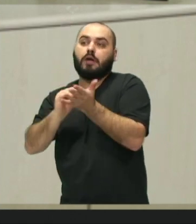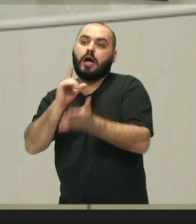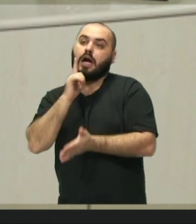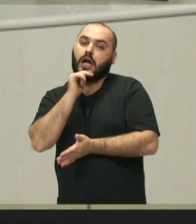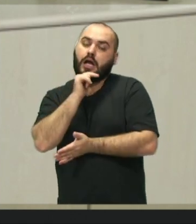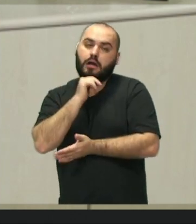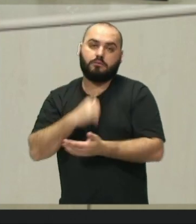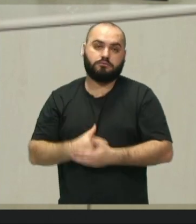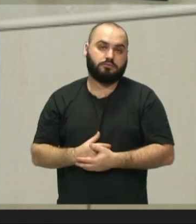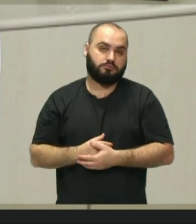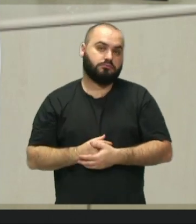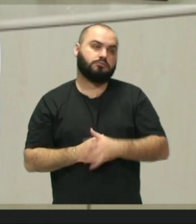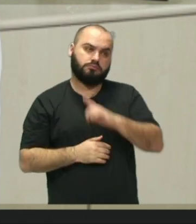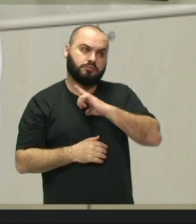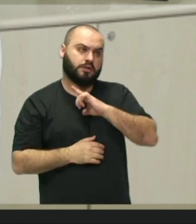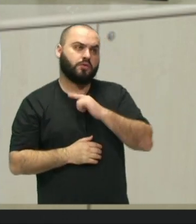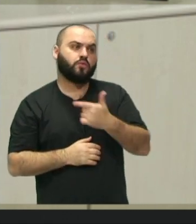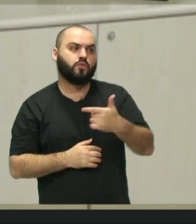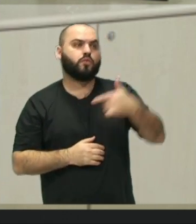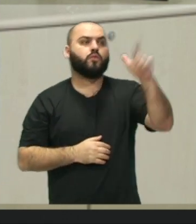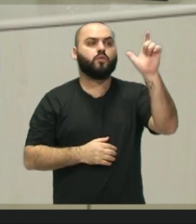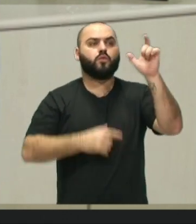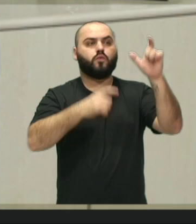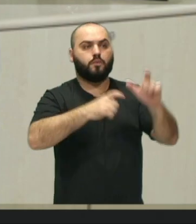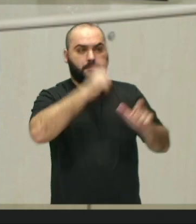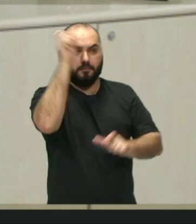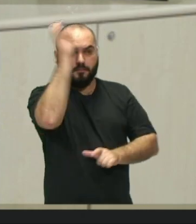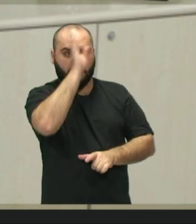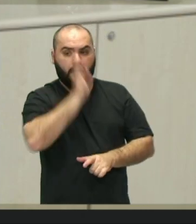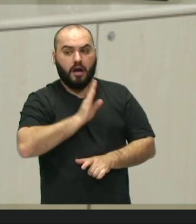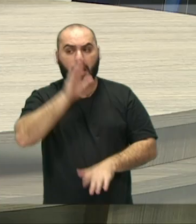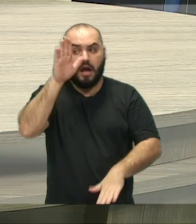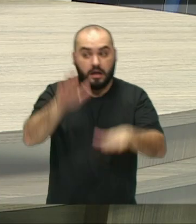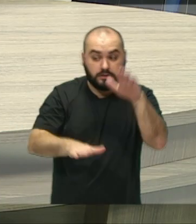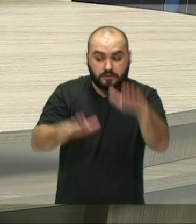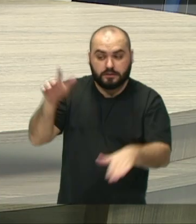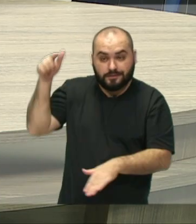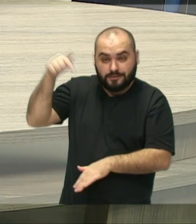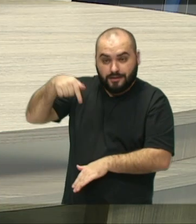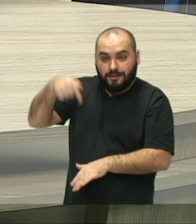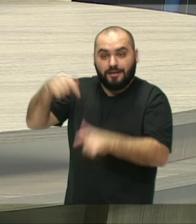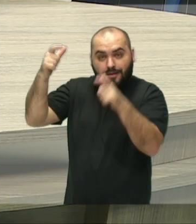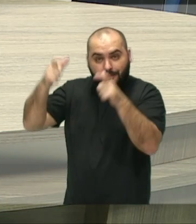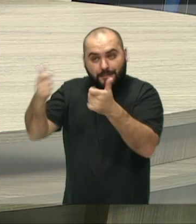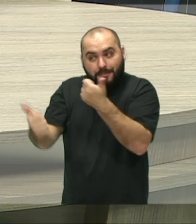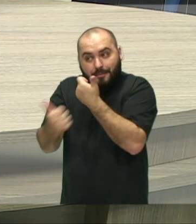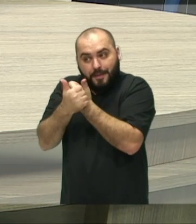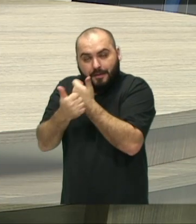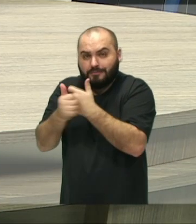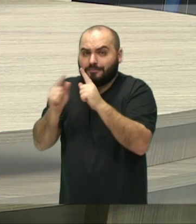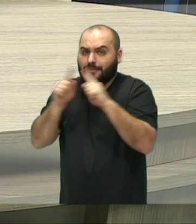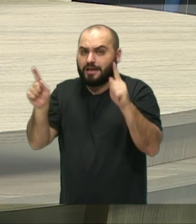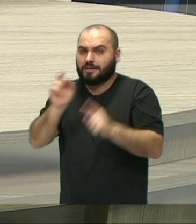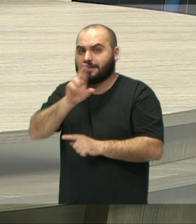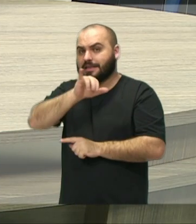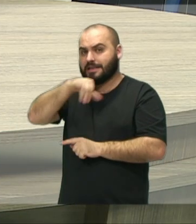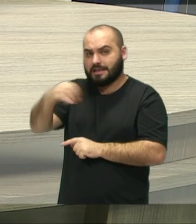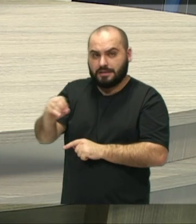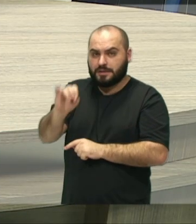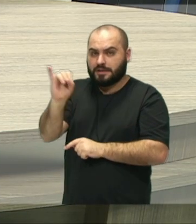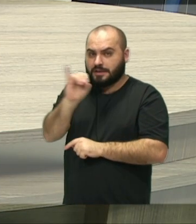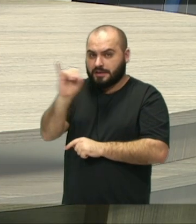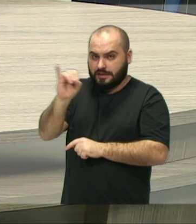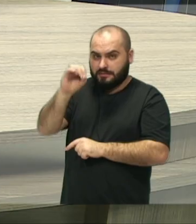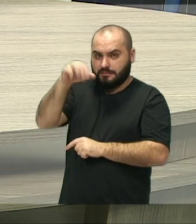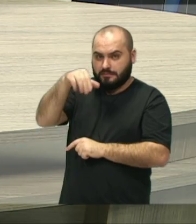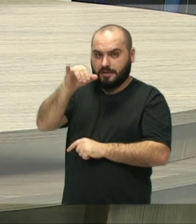aqui no estado, e eu diria mais ainda, às vezes até aqui na região litorânea a gente pode ter essa escassez, mas o Rio Itajaí, o Itajaí Mirim,